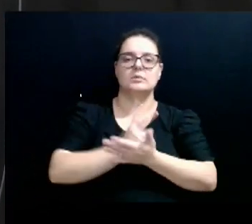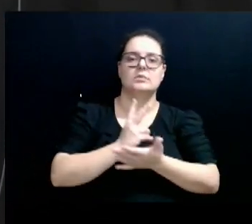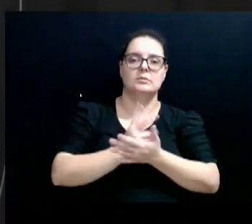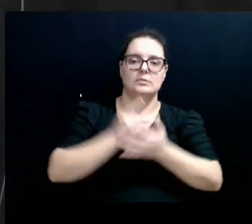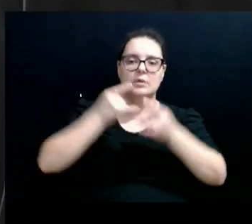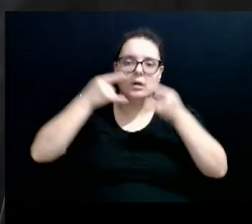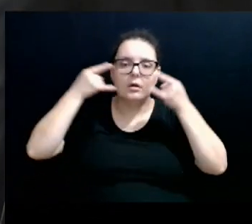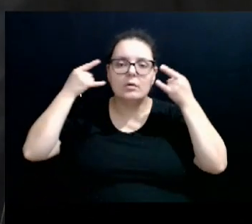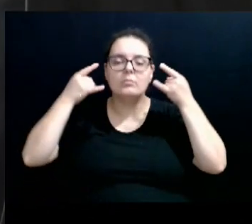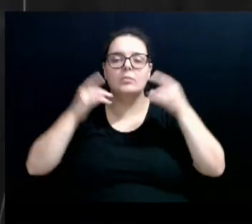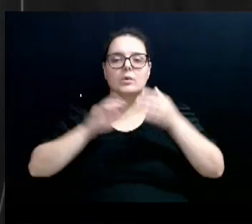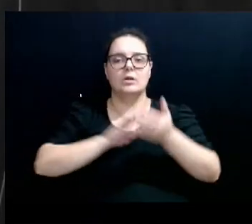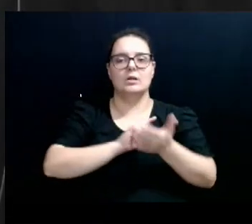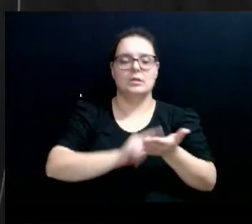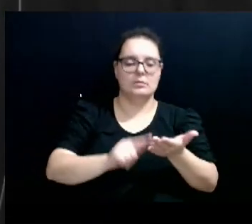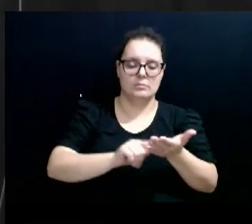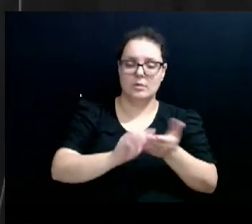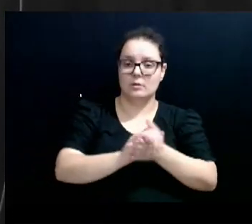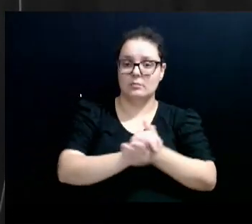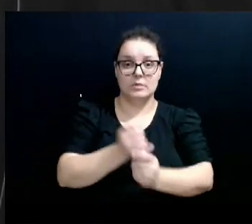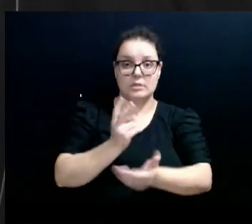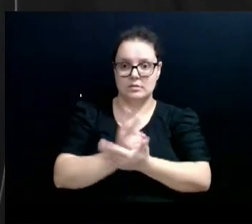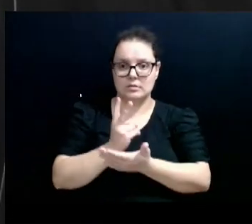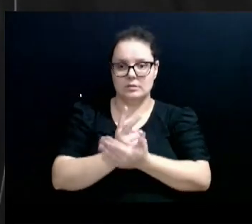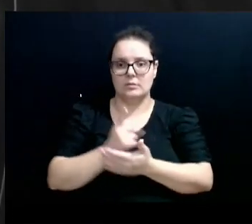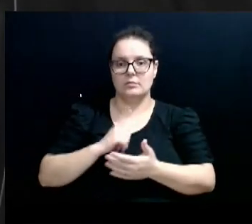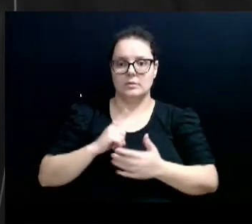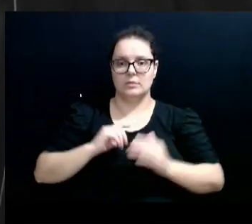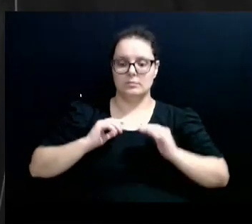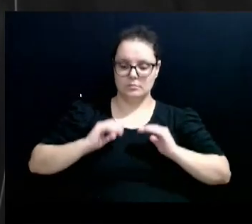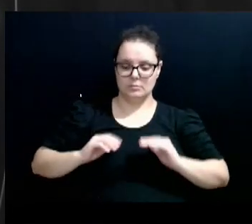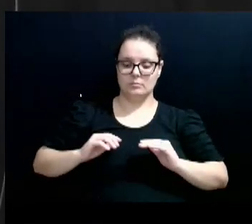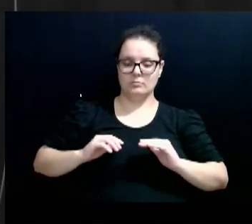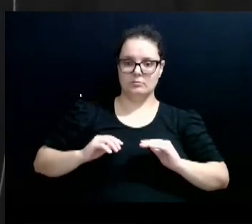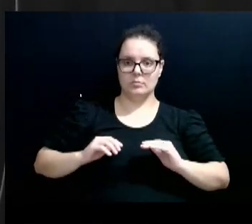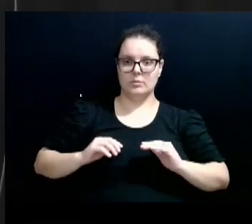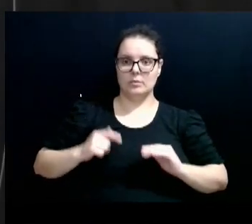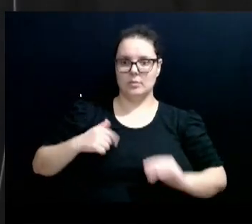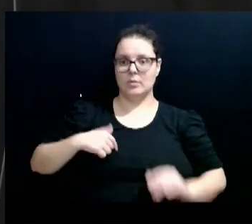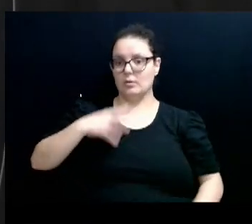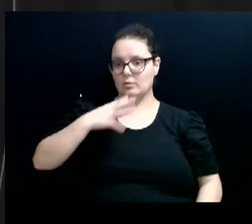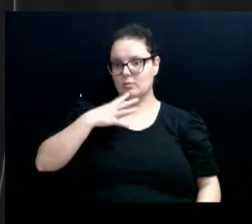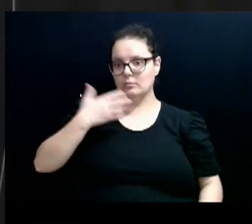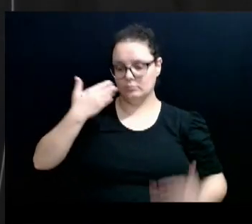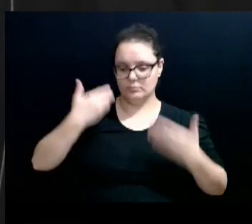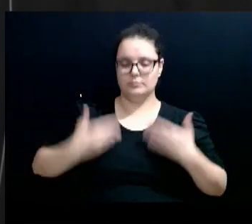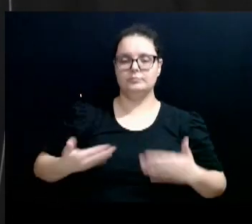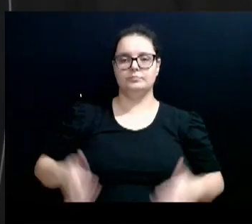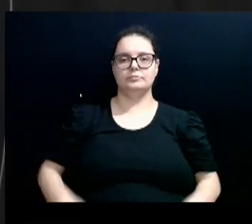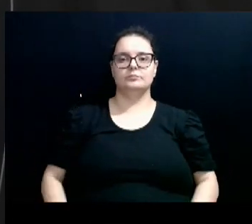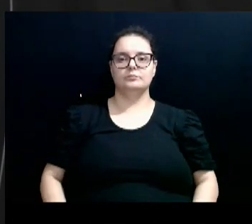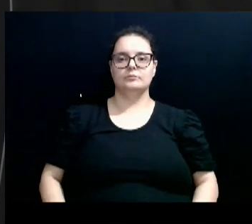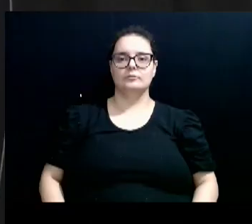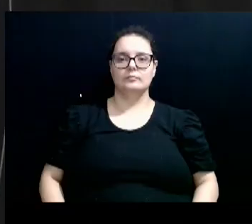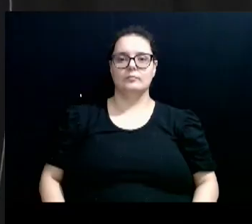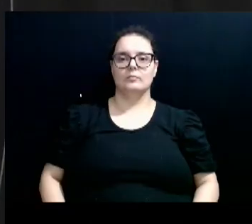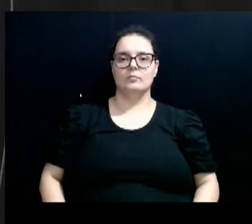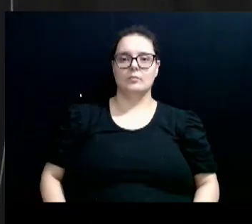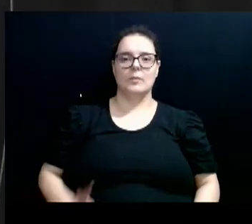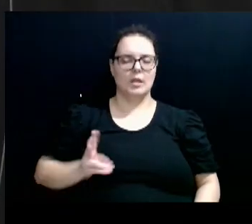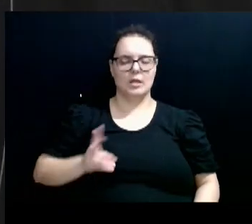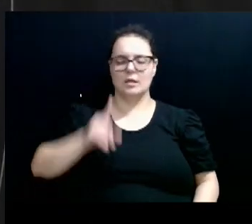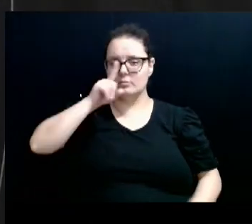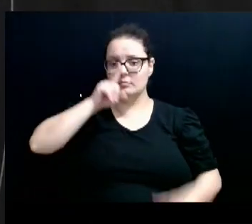Eu sempre, porque eu tenho uma disciplina. Eu me conheço, eu sei como que... E muito cuidadoso. Mas eu